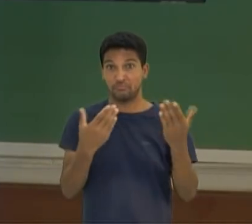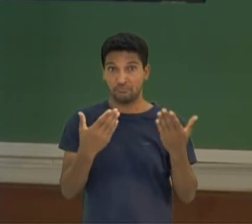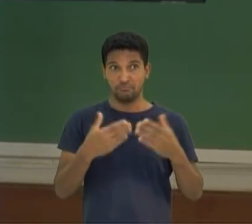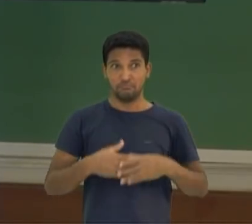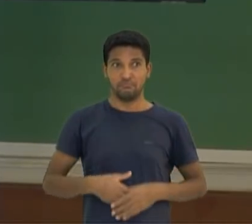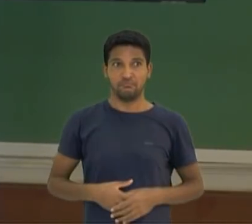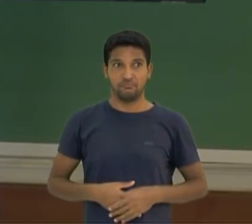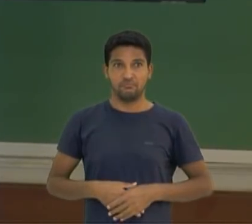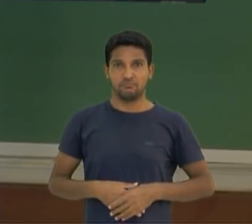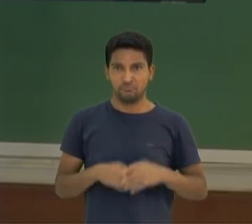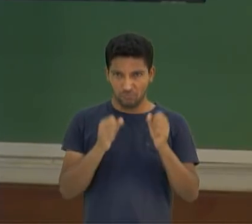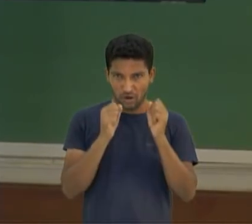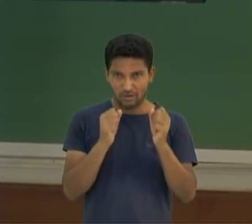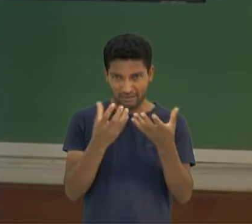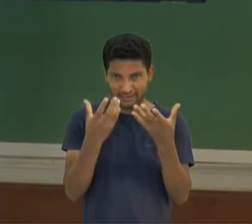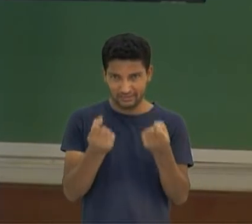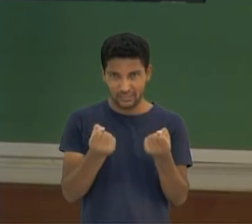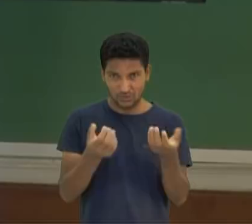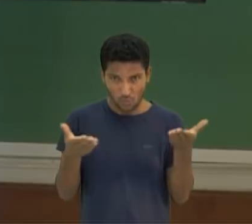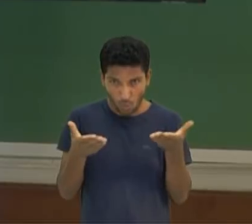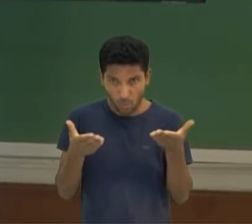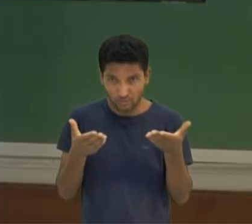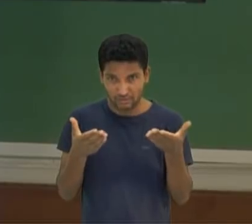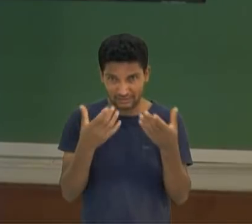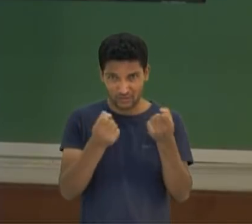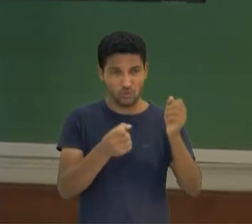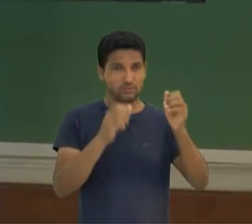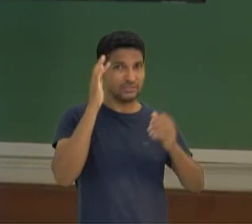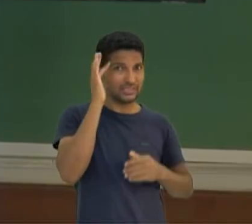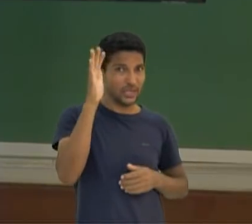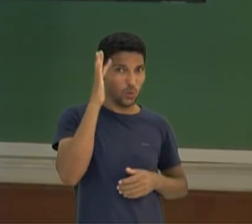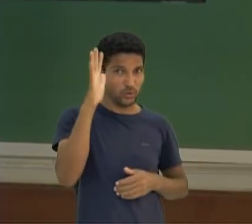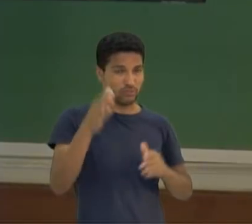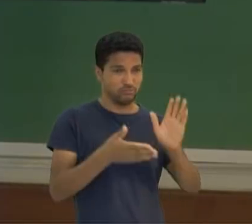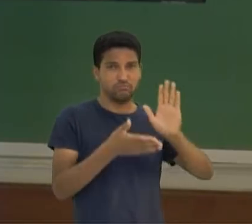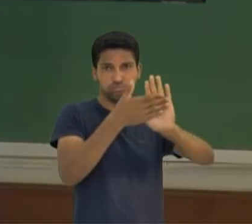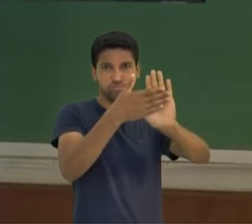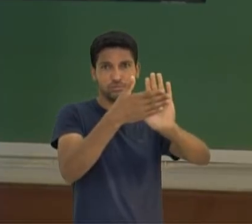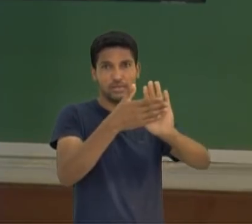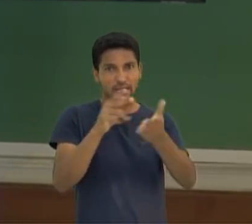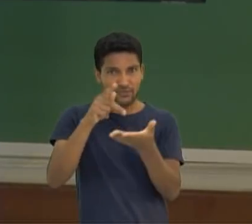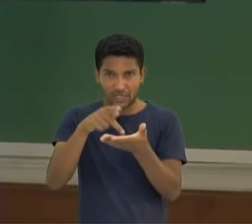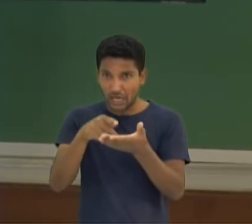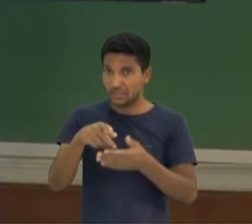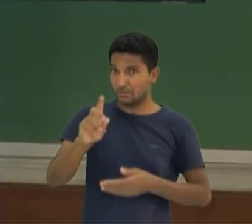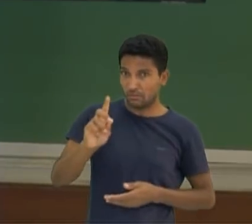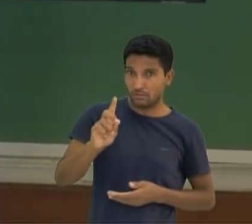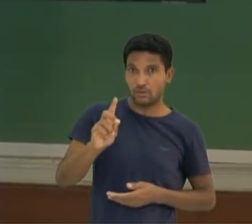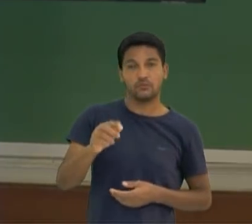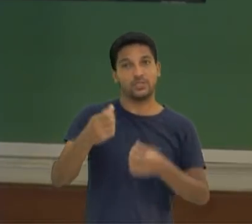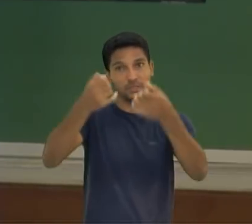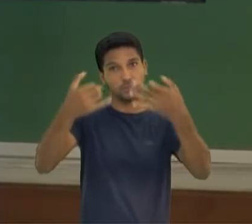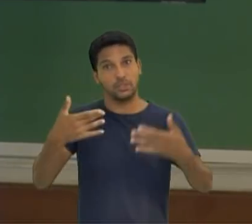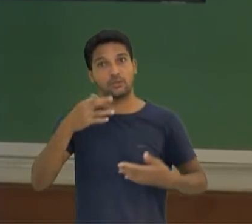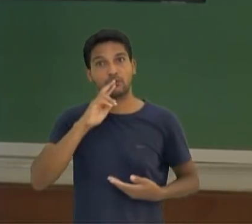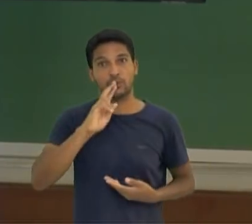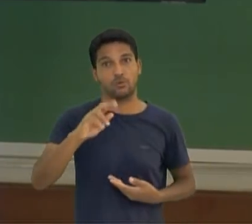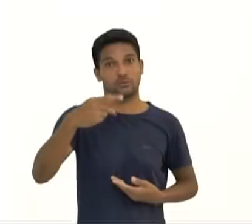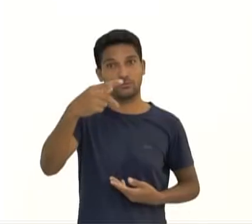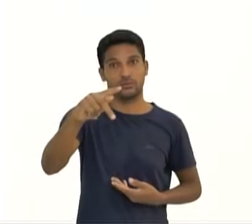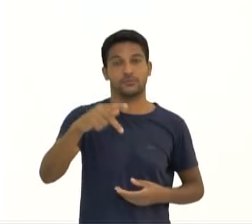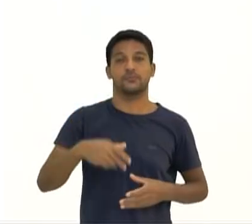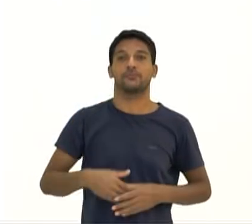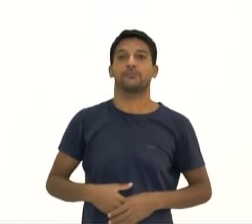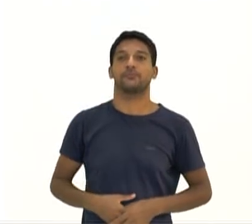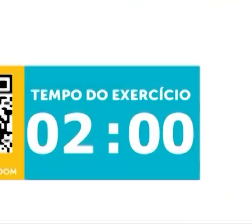orgânica, pode ser aceita atualmente? É verdade? Não é? Justifique a sua resposta. Aquele tempo marotinho, já